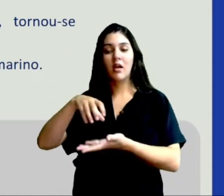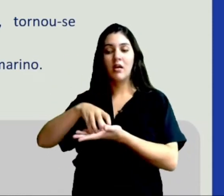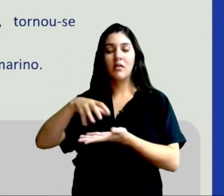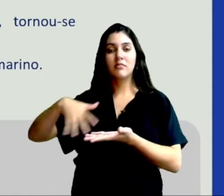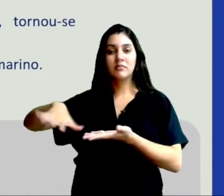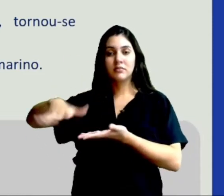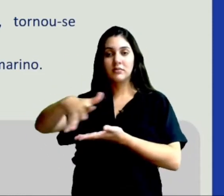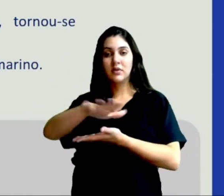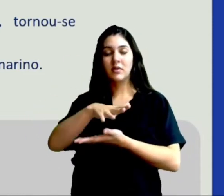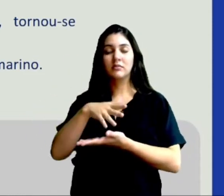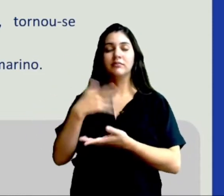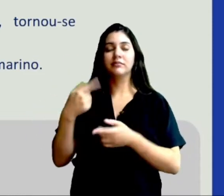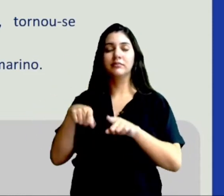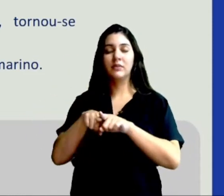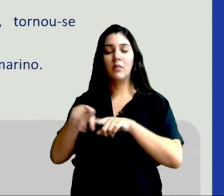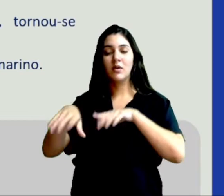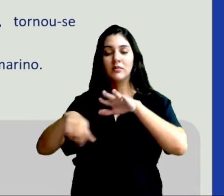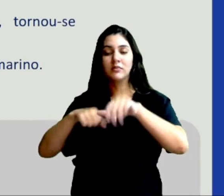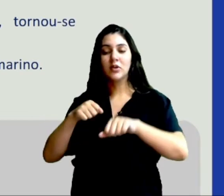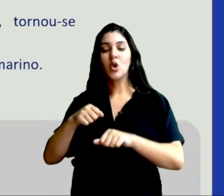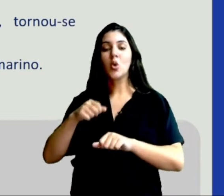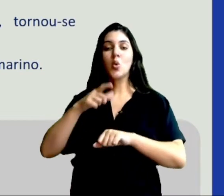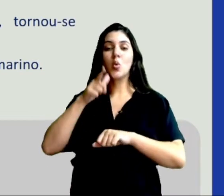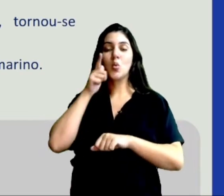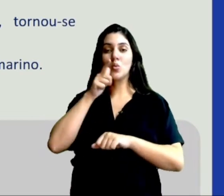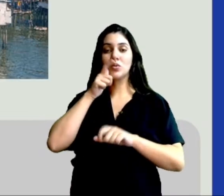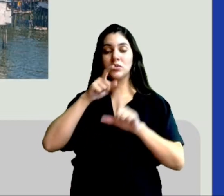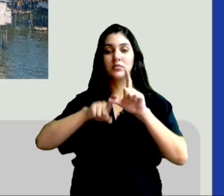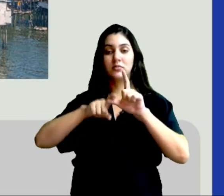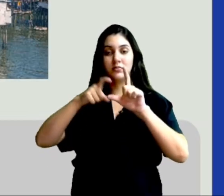pouco foram conseguindo sua independência.